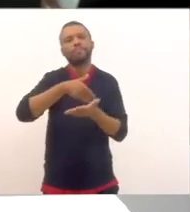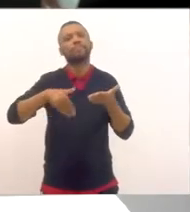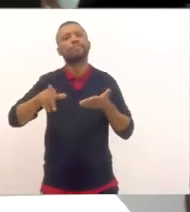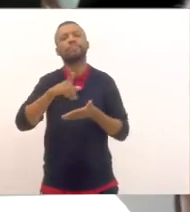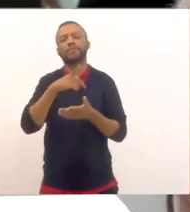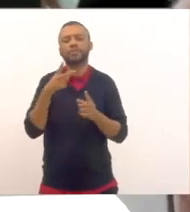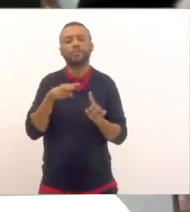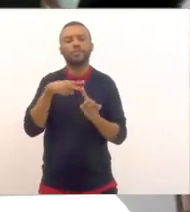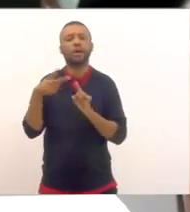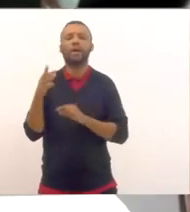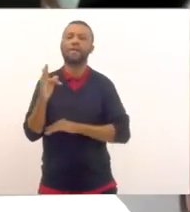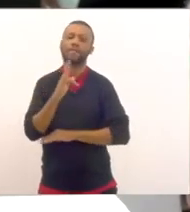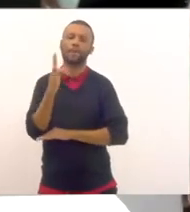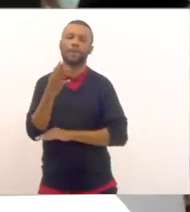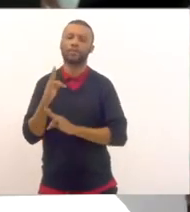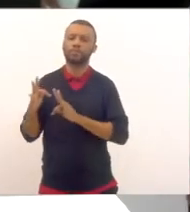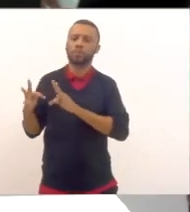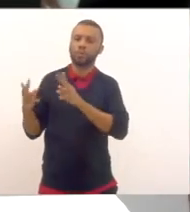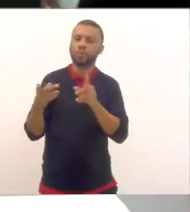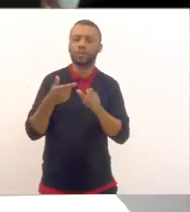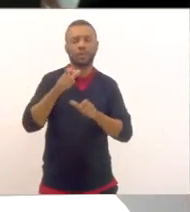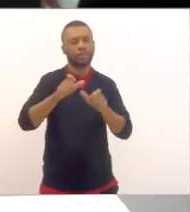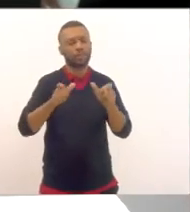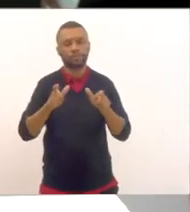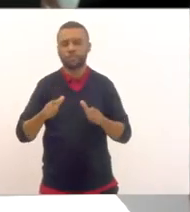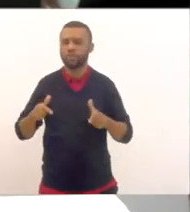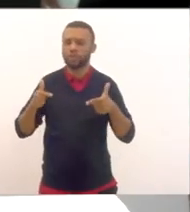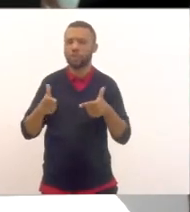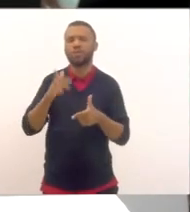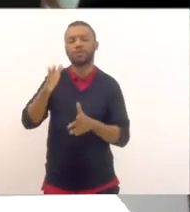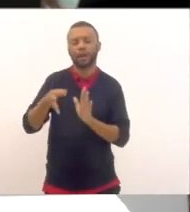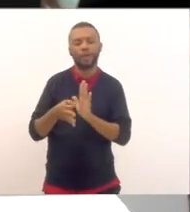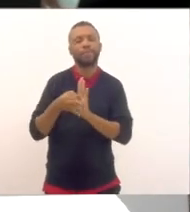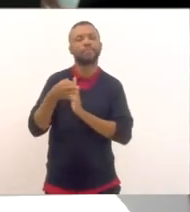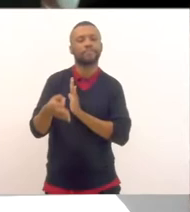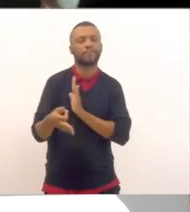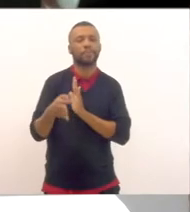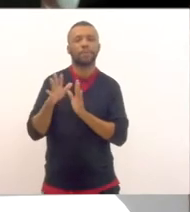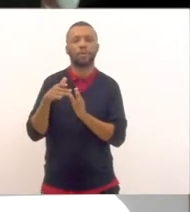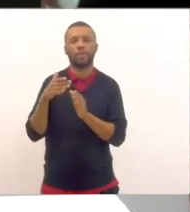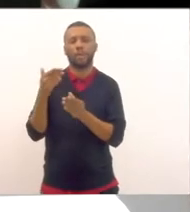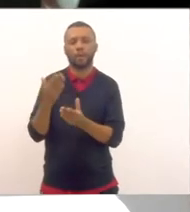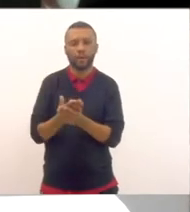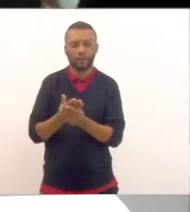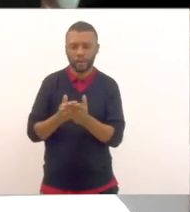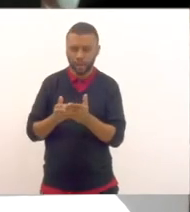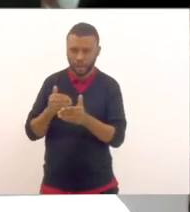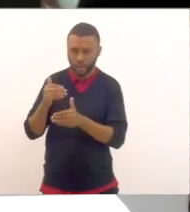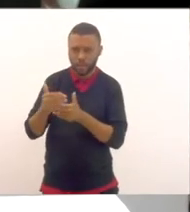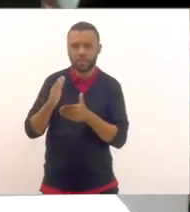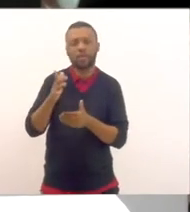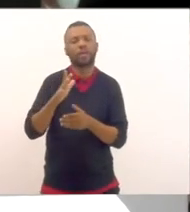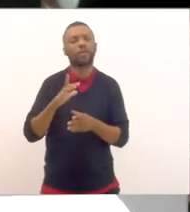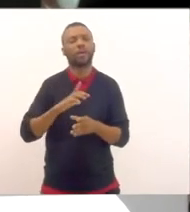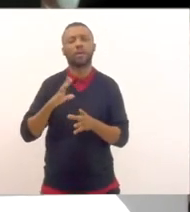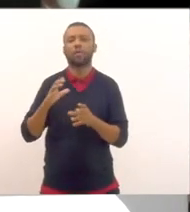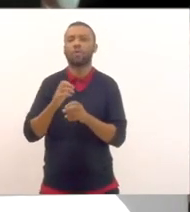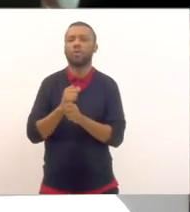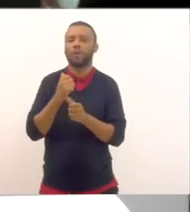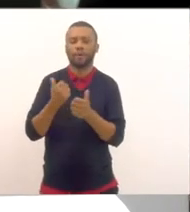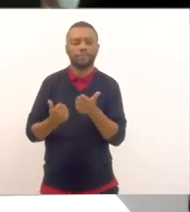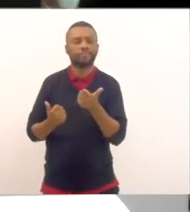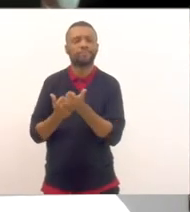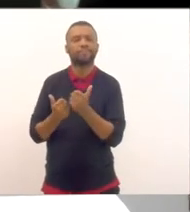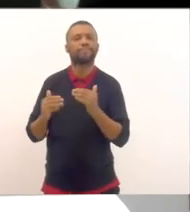e do ponto de vista formal todos os partícipes já se manifestaram o processo já foi já conta com parecer favorável